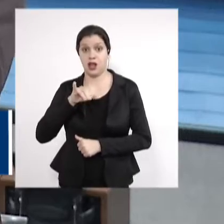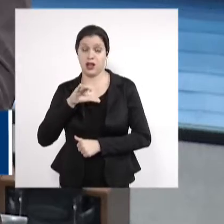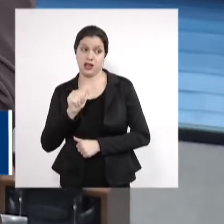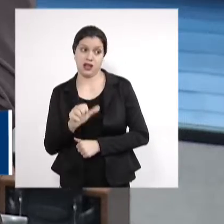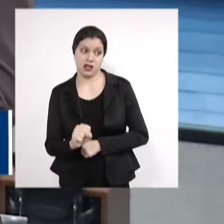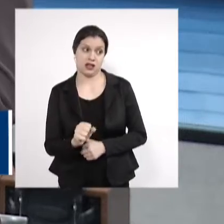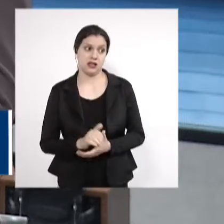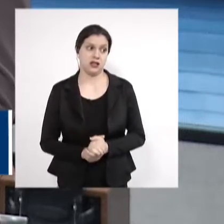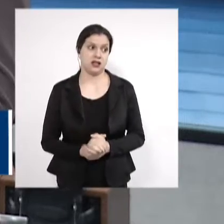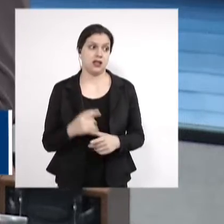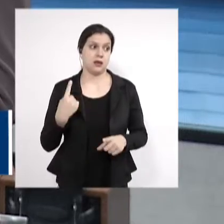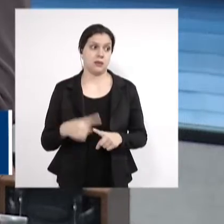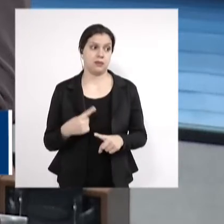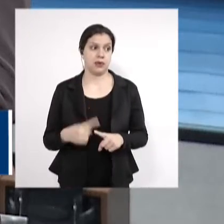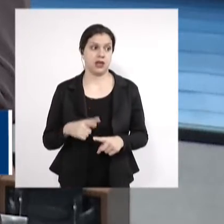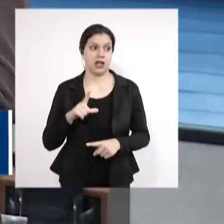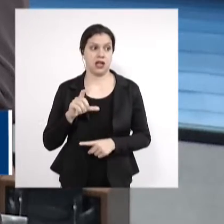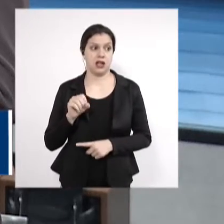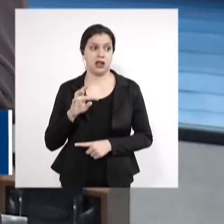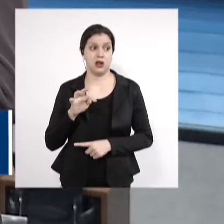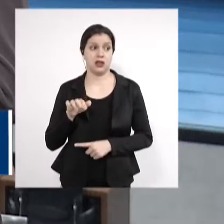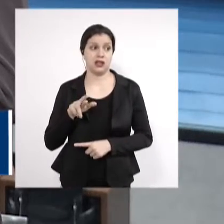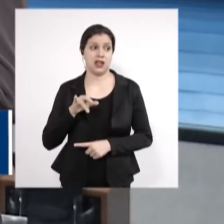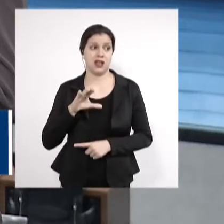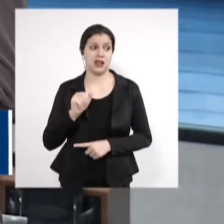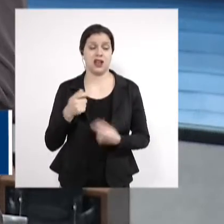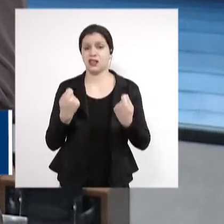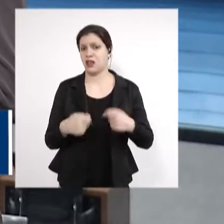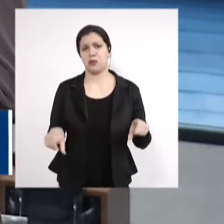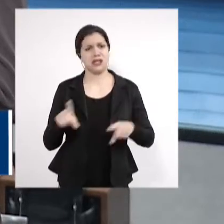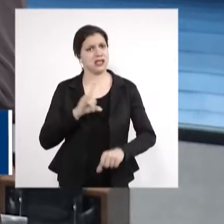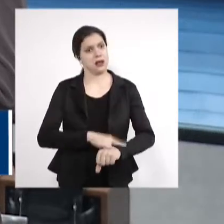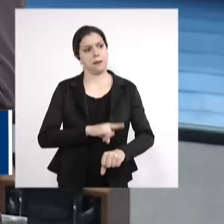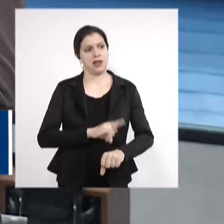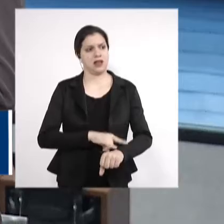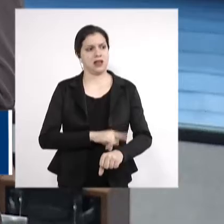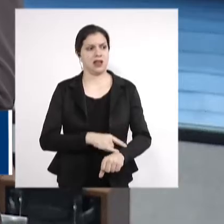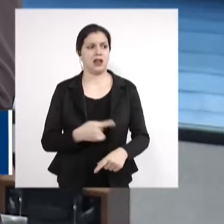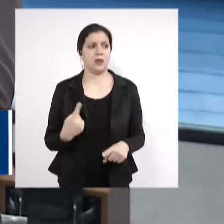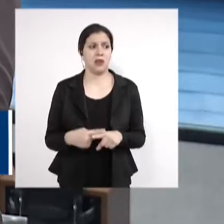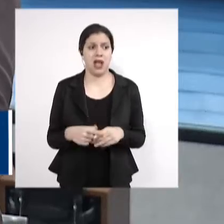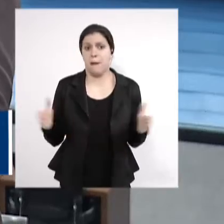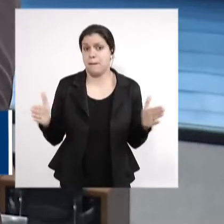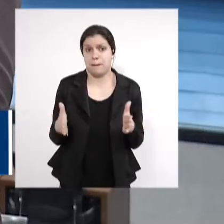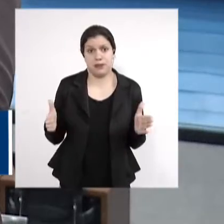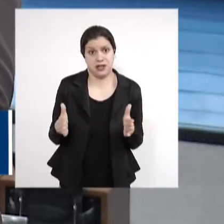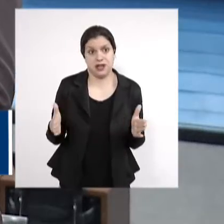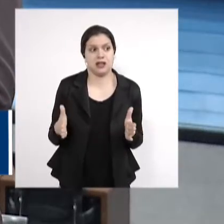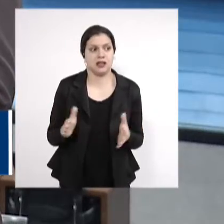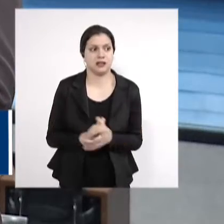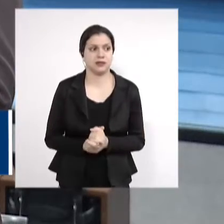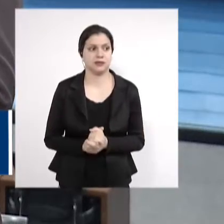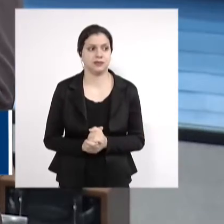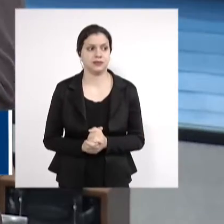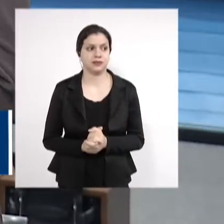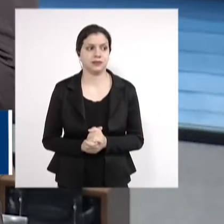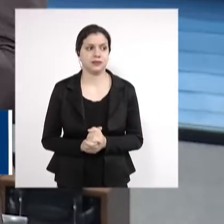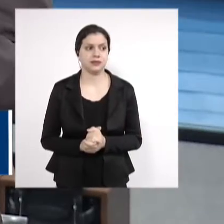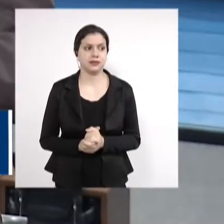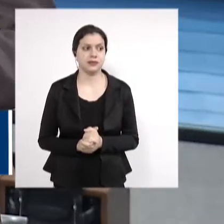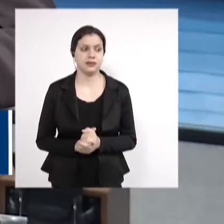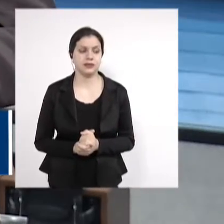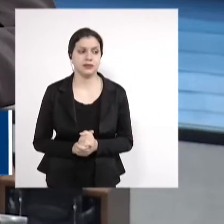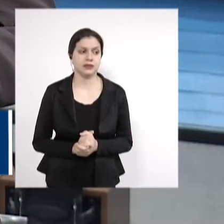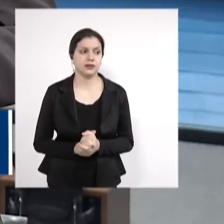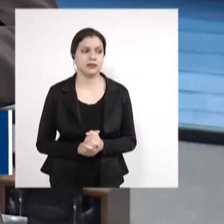As lotéricas não precisam mais oferecer esse banheiro. Isso, as lotéricas não, porque realmente é um espaço muito pequeno e a dinâmica do deputado